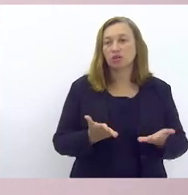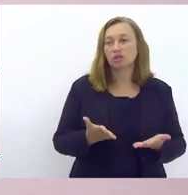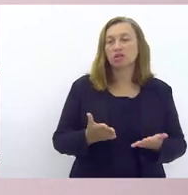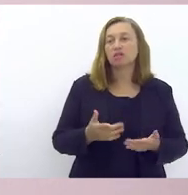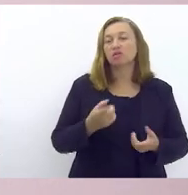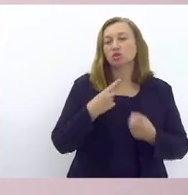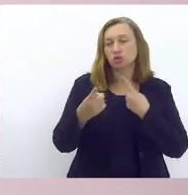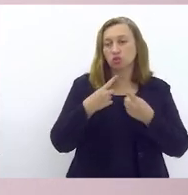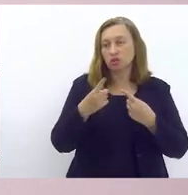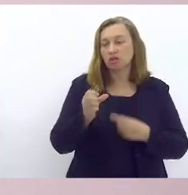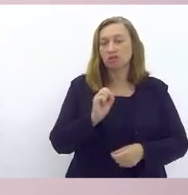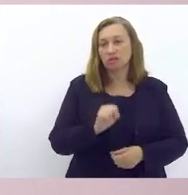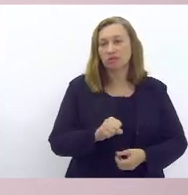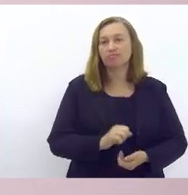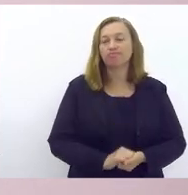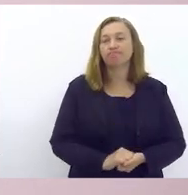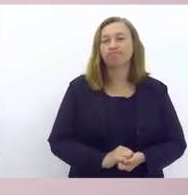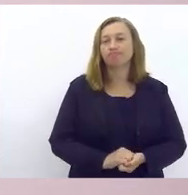essa discussão.